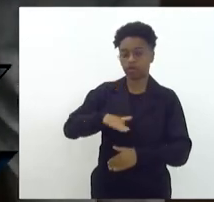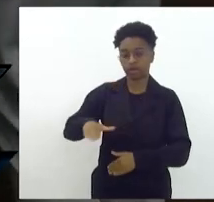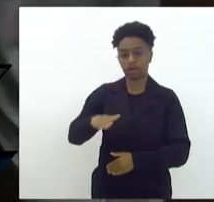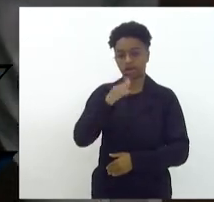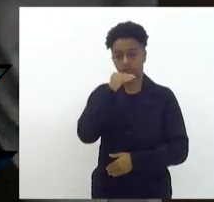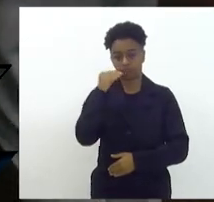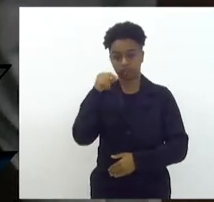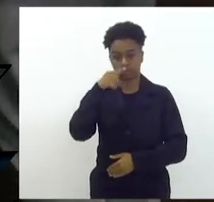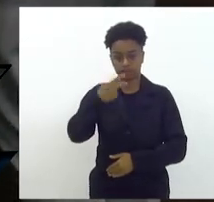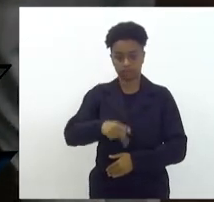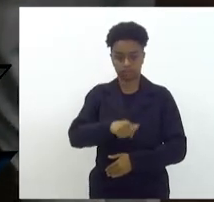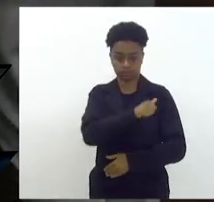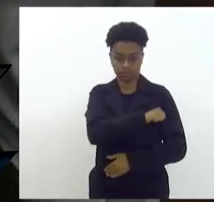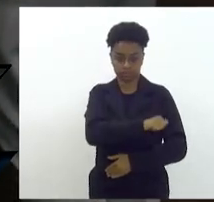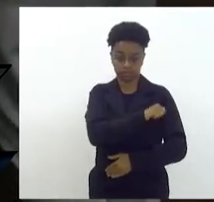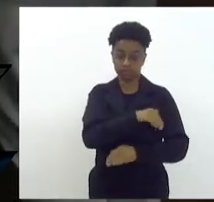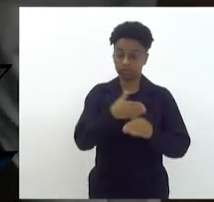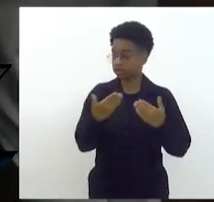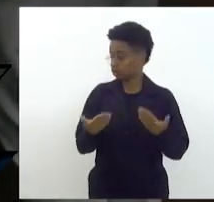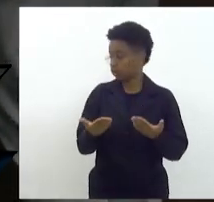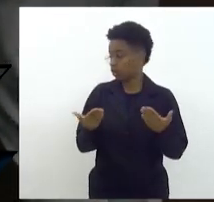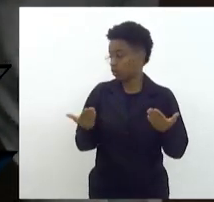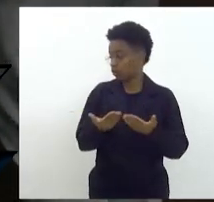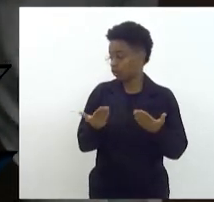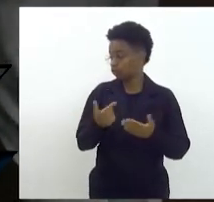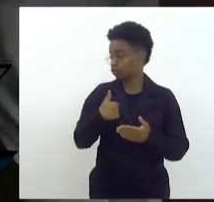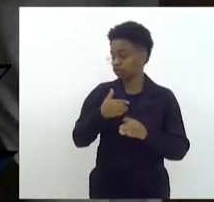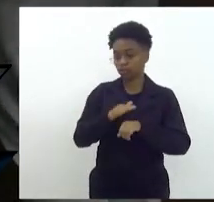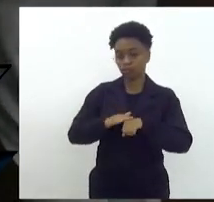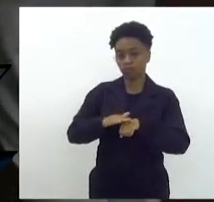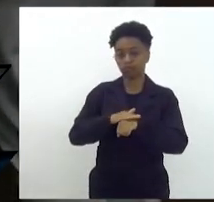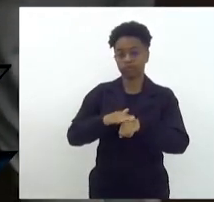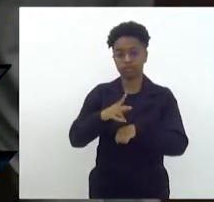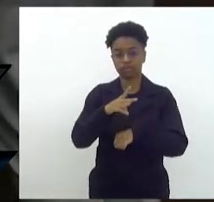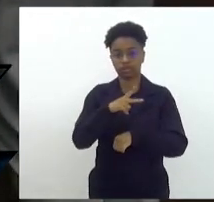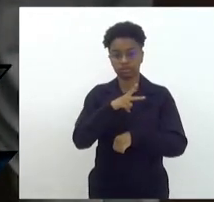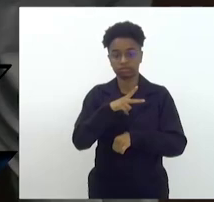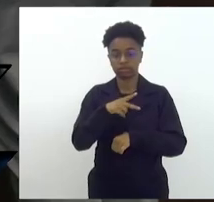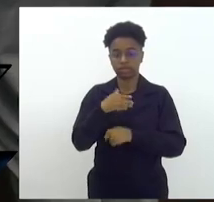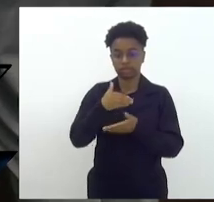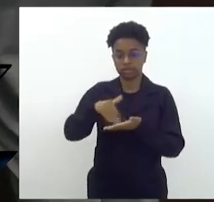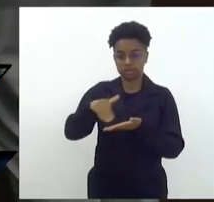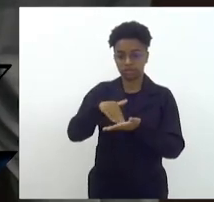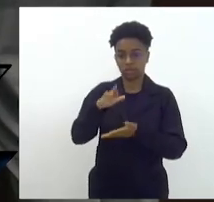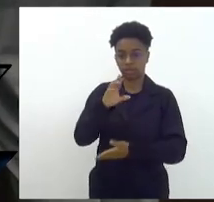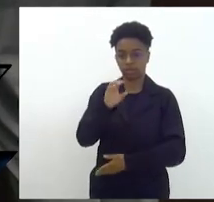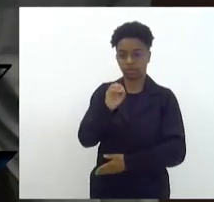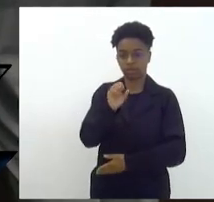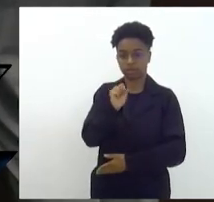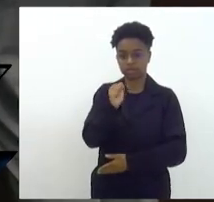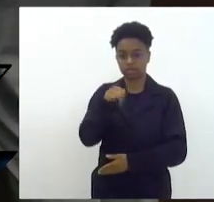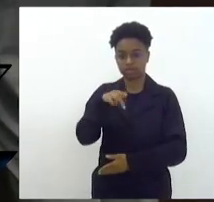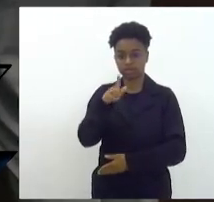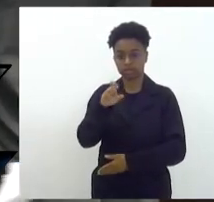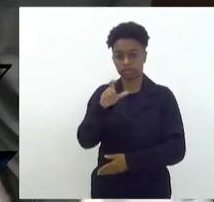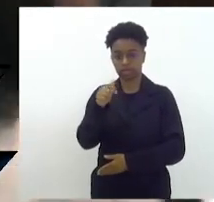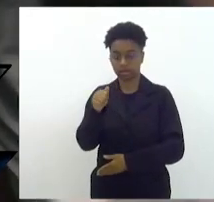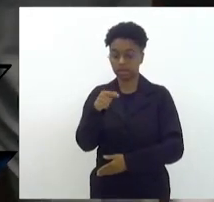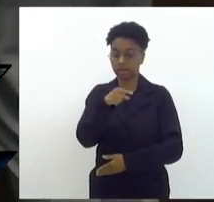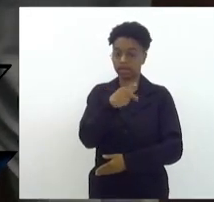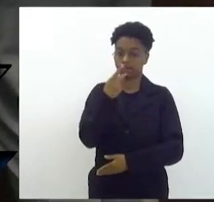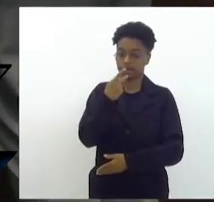do Estado do Rio de Janeiro Então hoje falei pessoalmente com a secretária Rosângela Gomes E ela confirmou